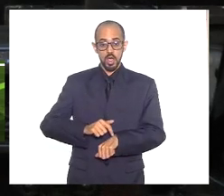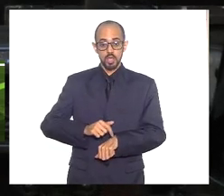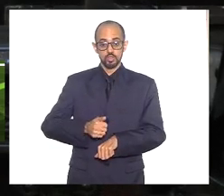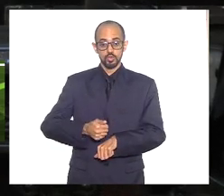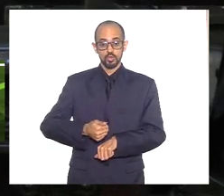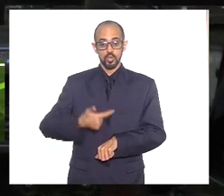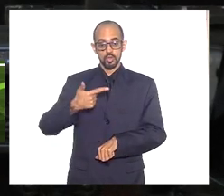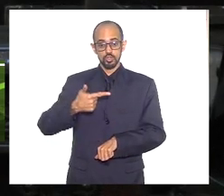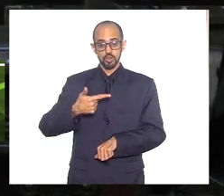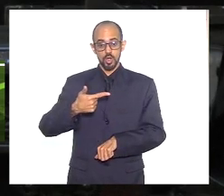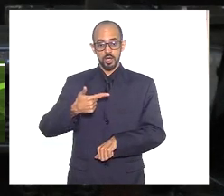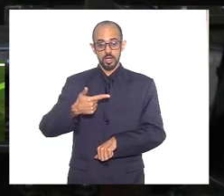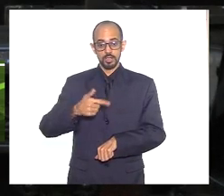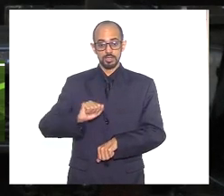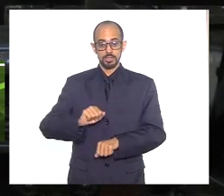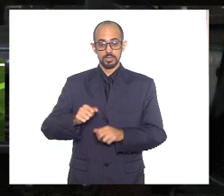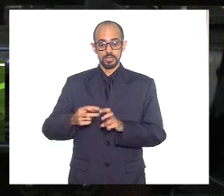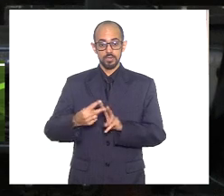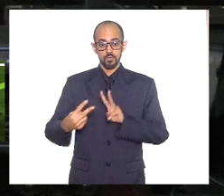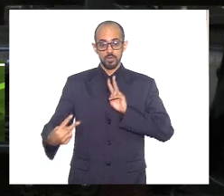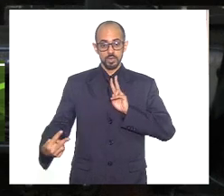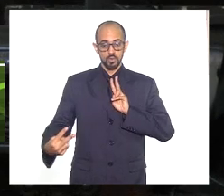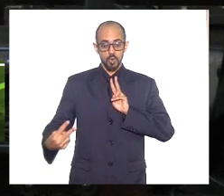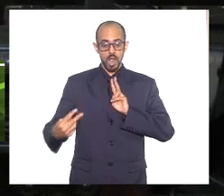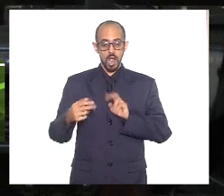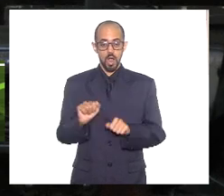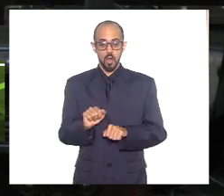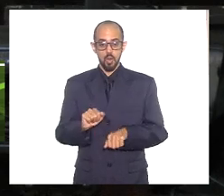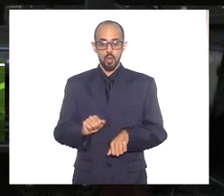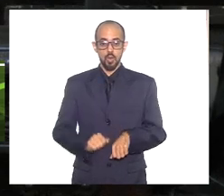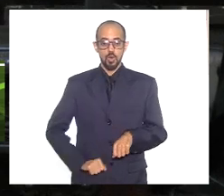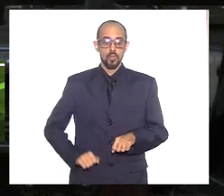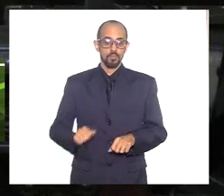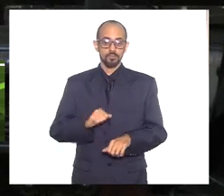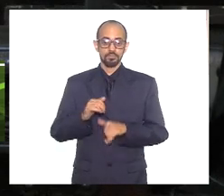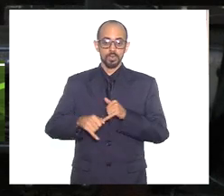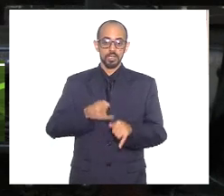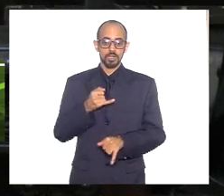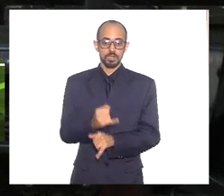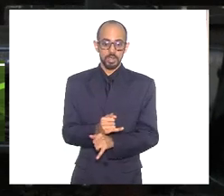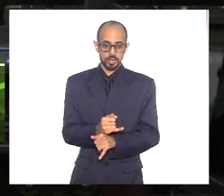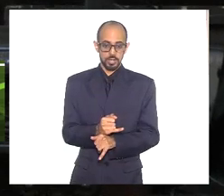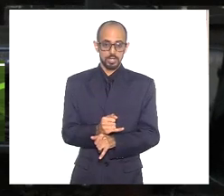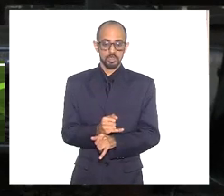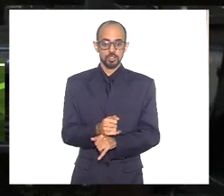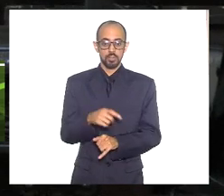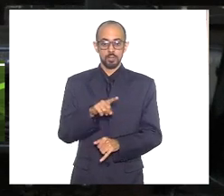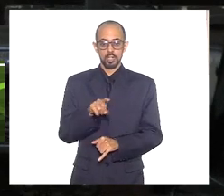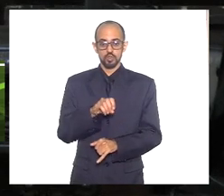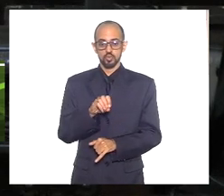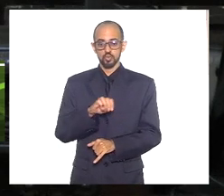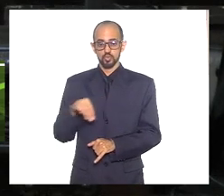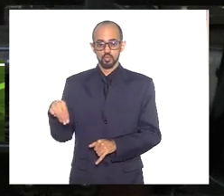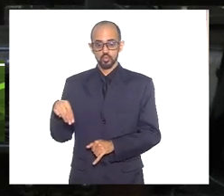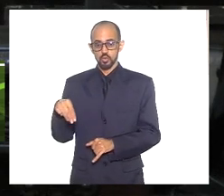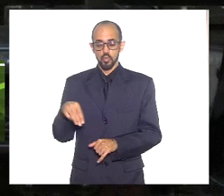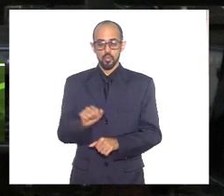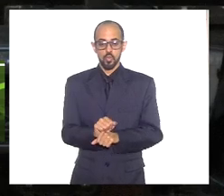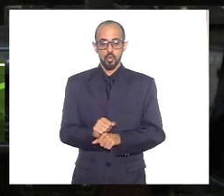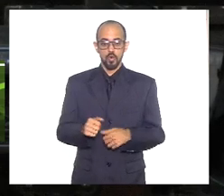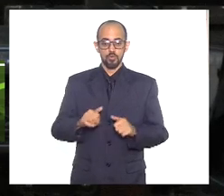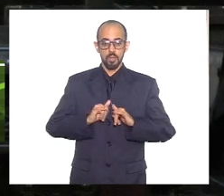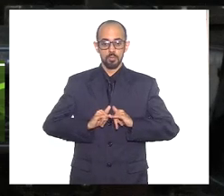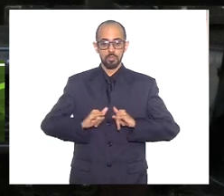forma remota, por meio digital, mediante a conexão de aplicativo Zoom, conforme edital publicado no dia